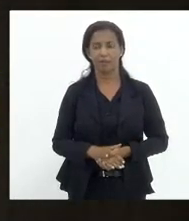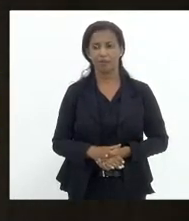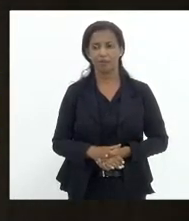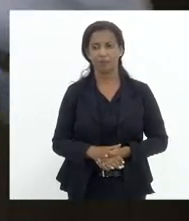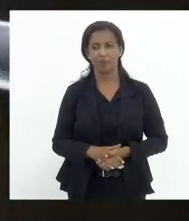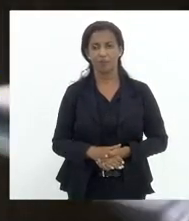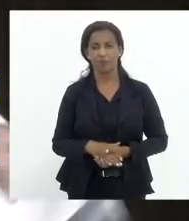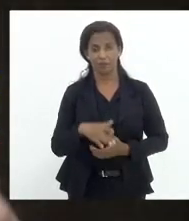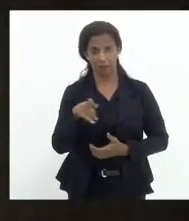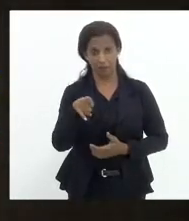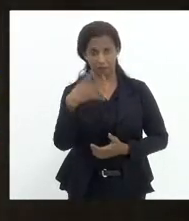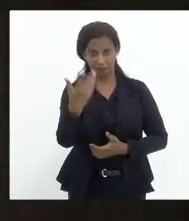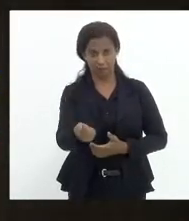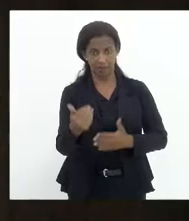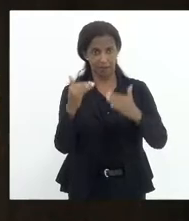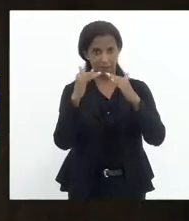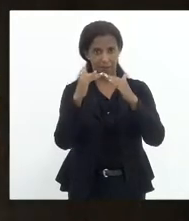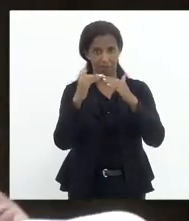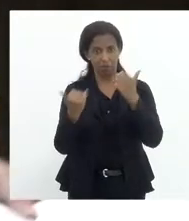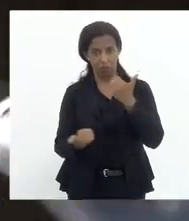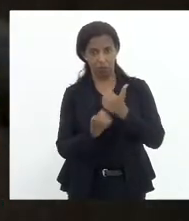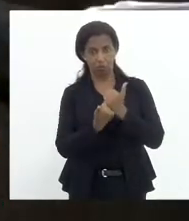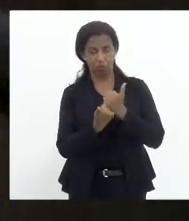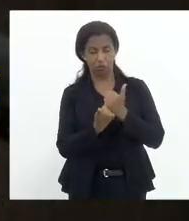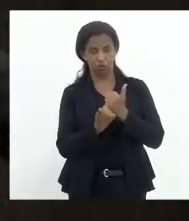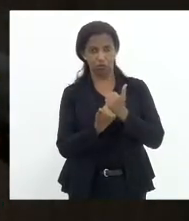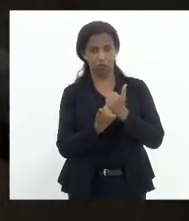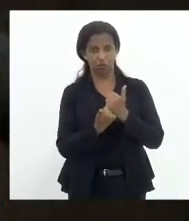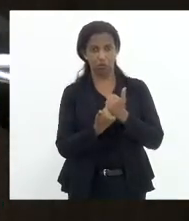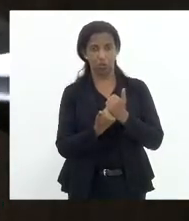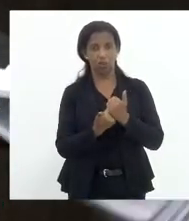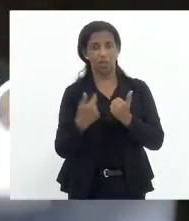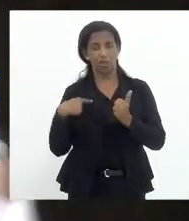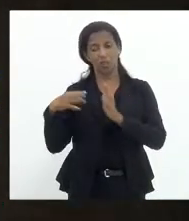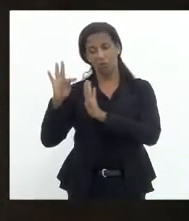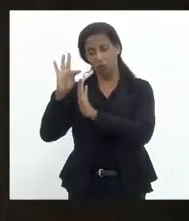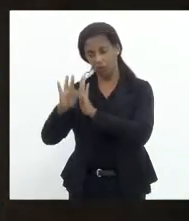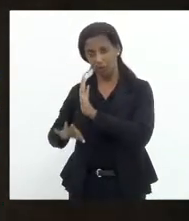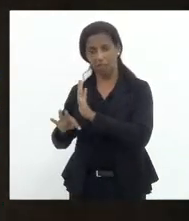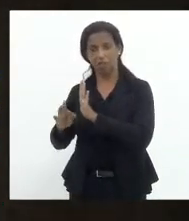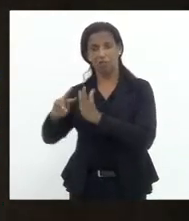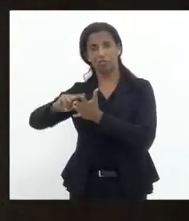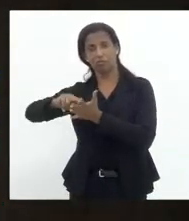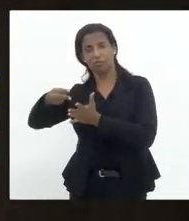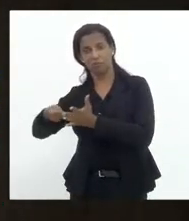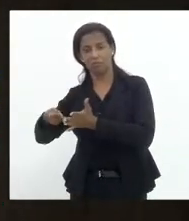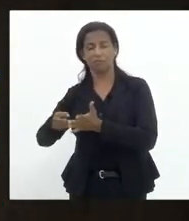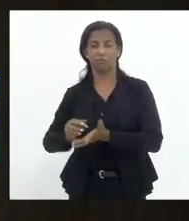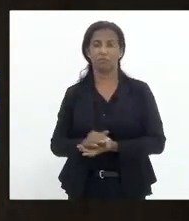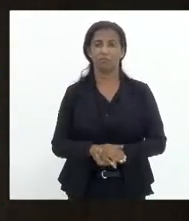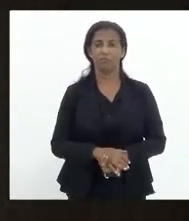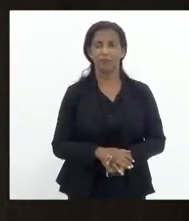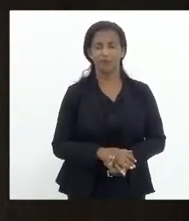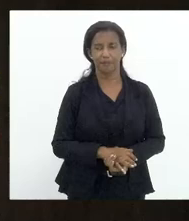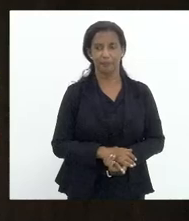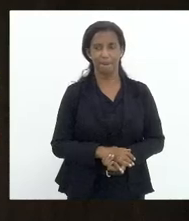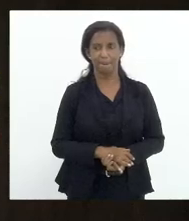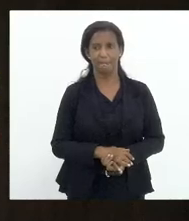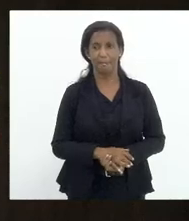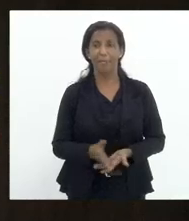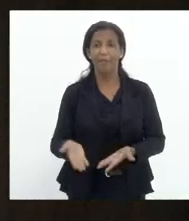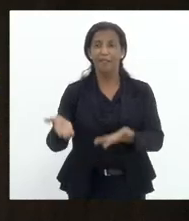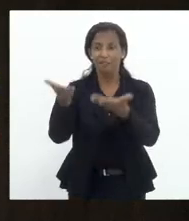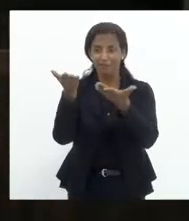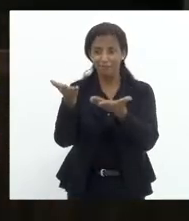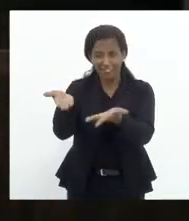então meu aparecer concluído O substitutivo e eu vou terminar o texto apresenta um quem não sabe vossa